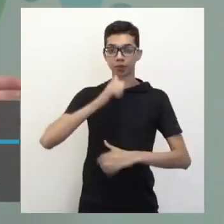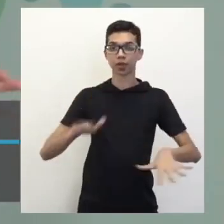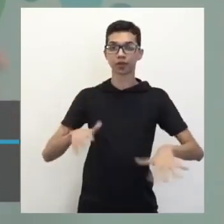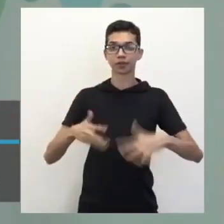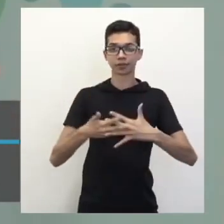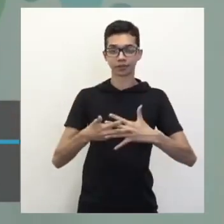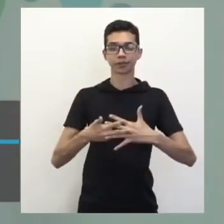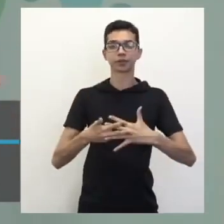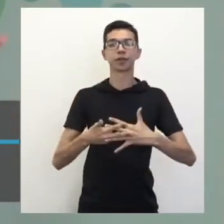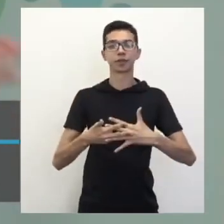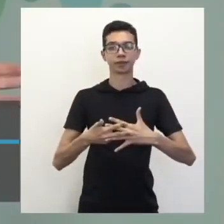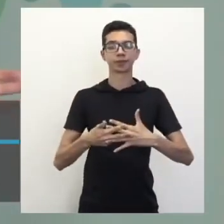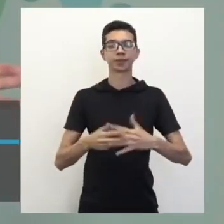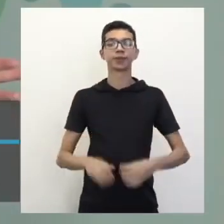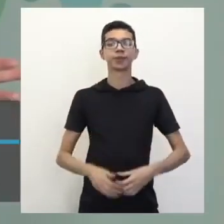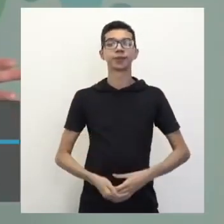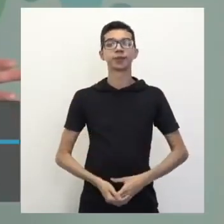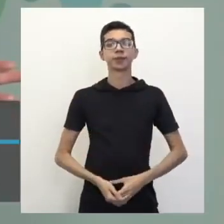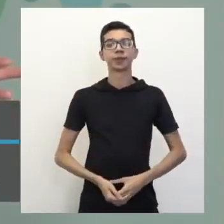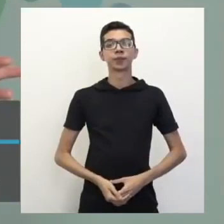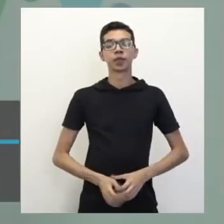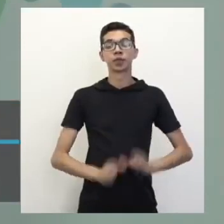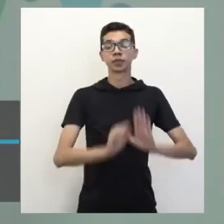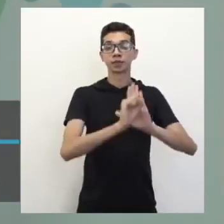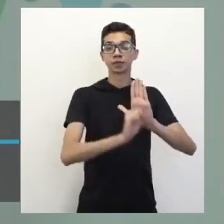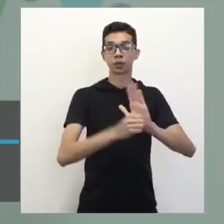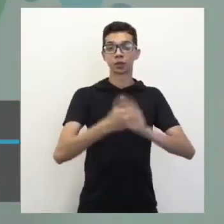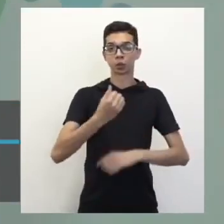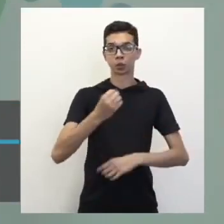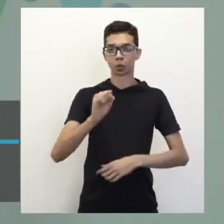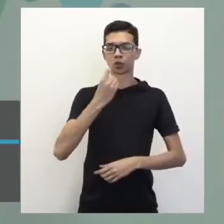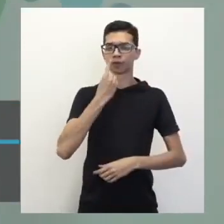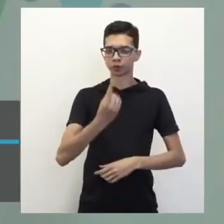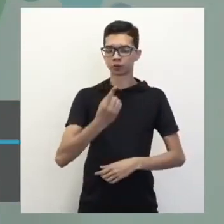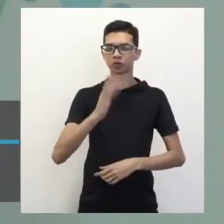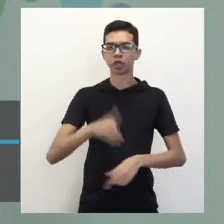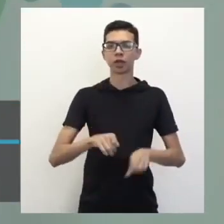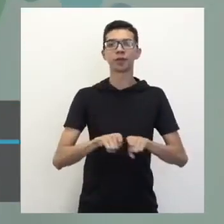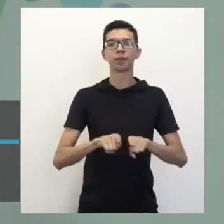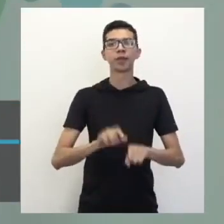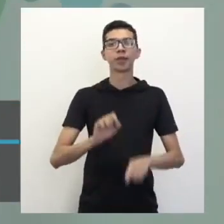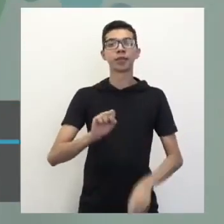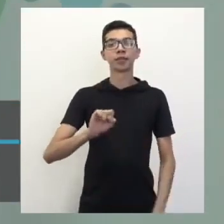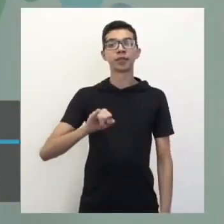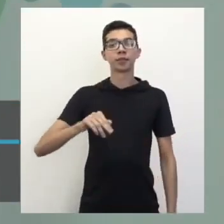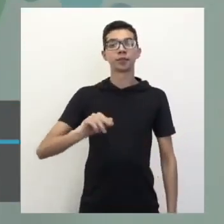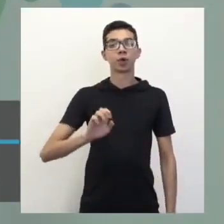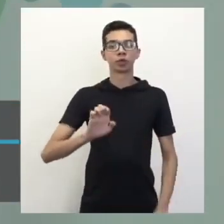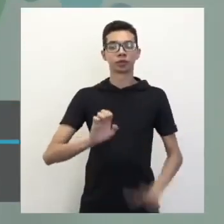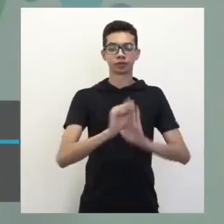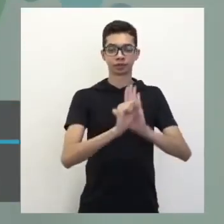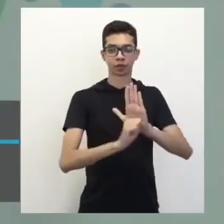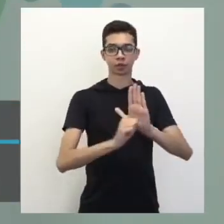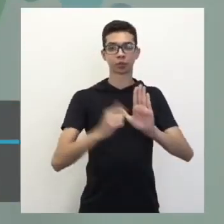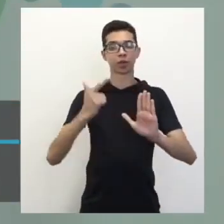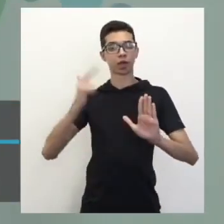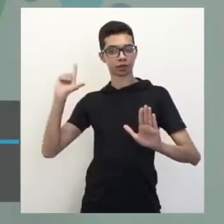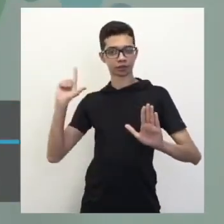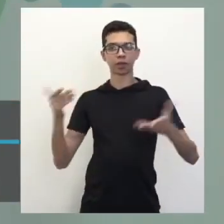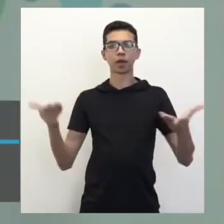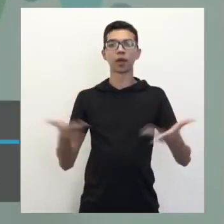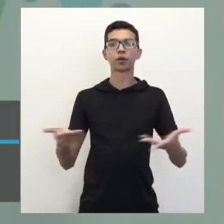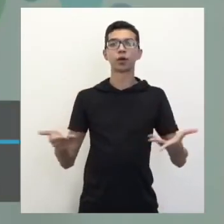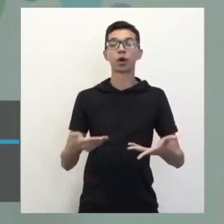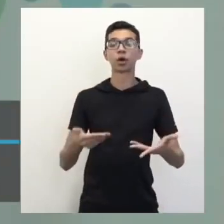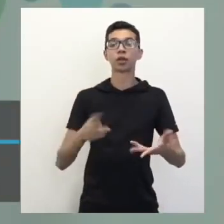né, da cidadã e da mulher, lá no século XVIII. Vimos a Simone de Beauvoir no século passado. Agora vamos ver algumas leis